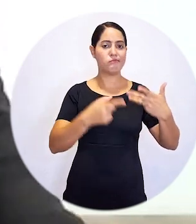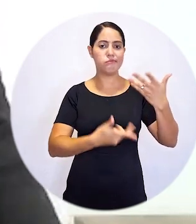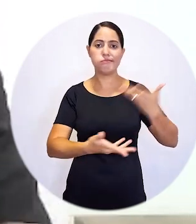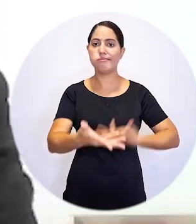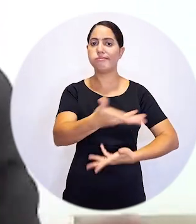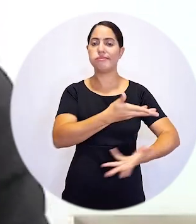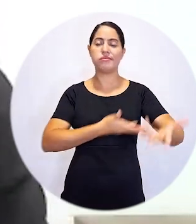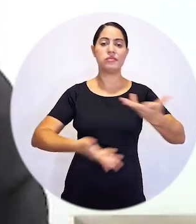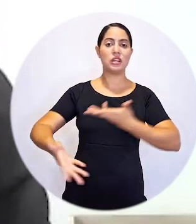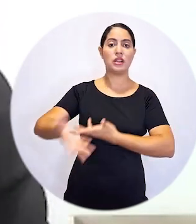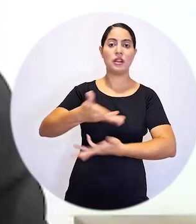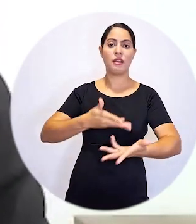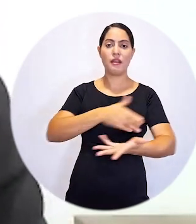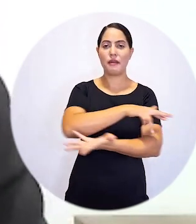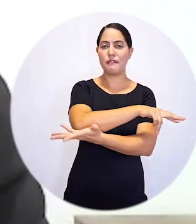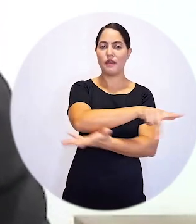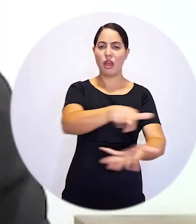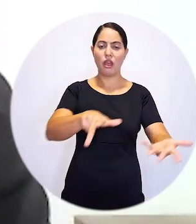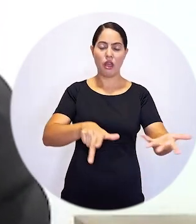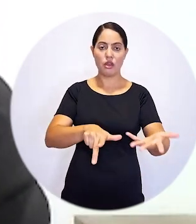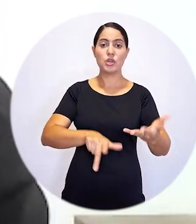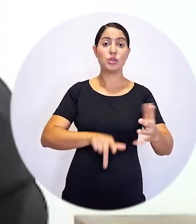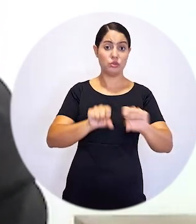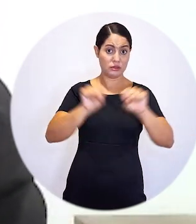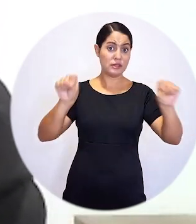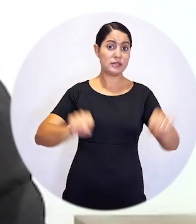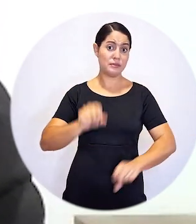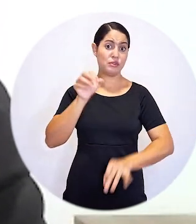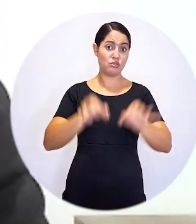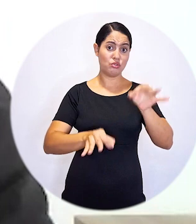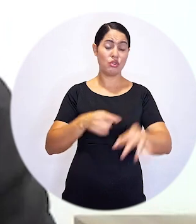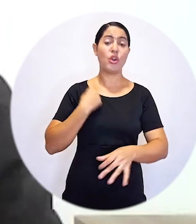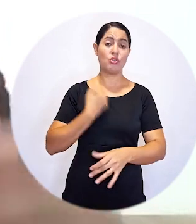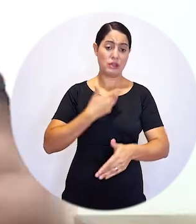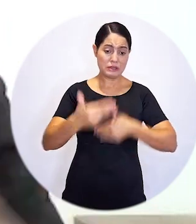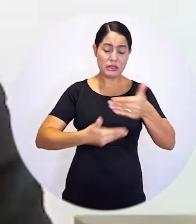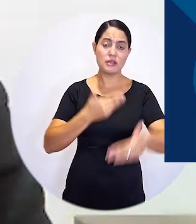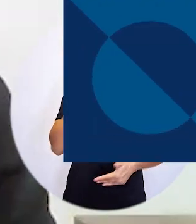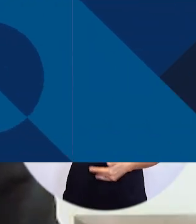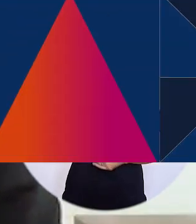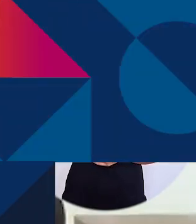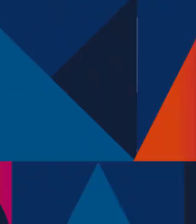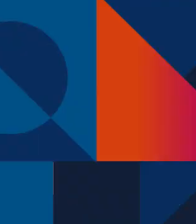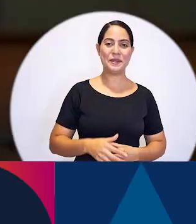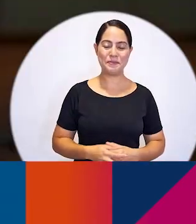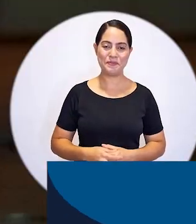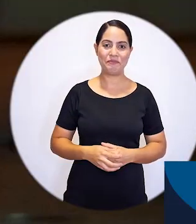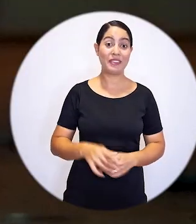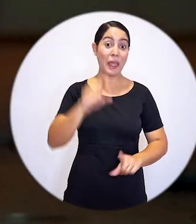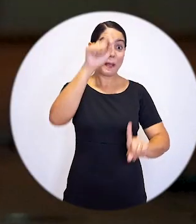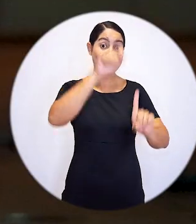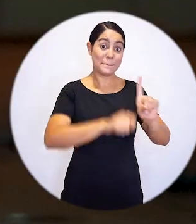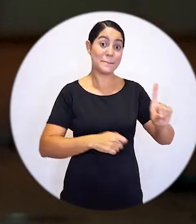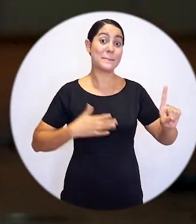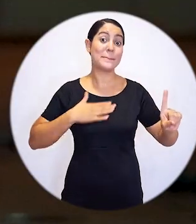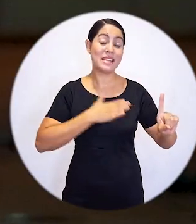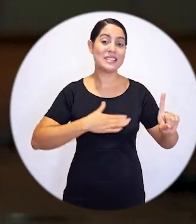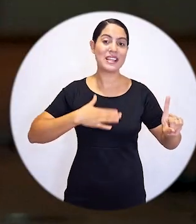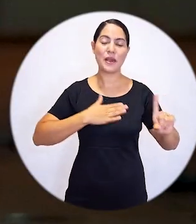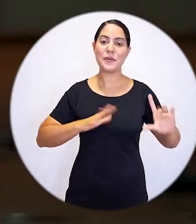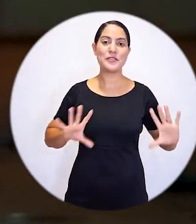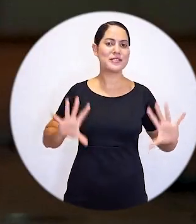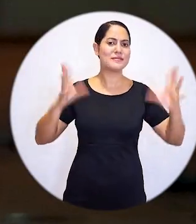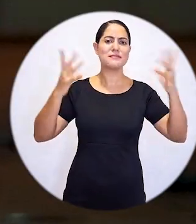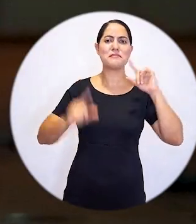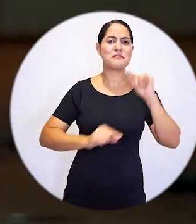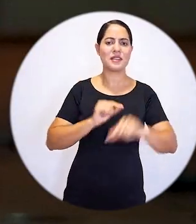e é dessa mistura dos atores do sistema de justiça que a gente consegue evoluir. Agora, em agosto, a gente